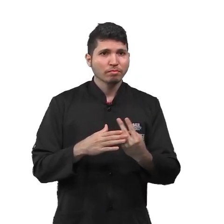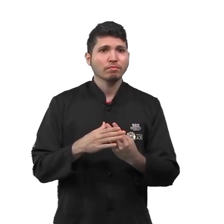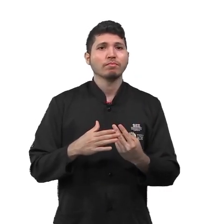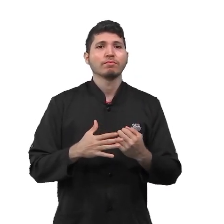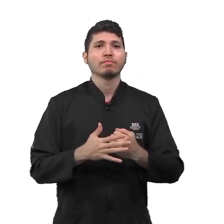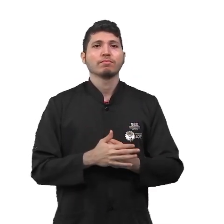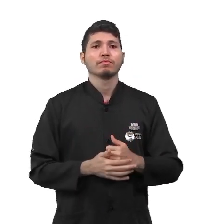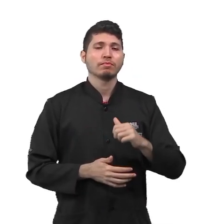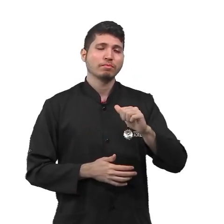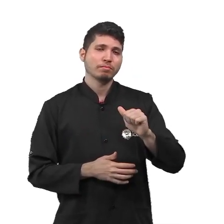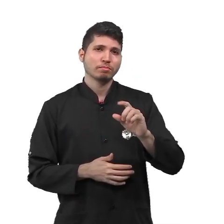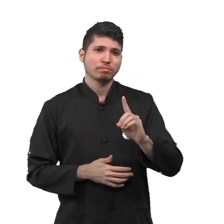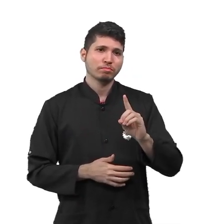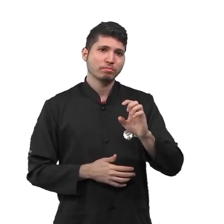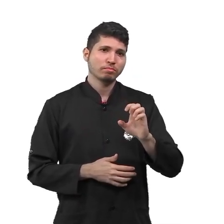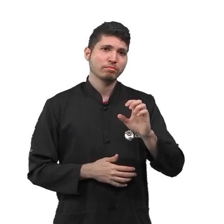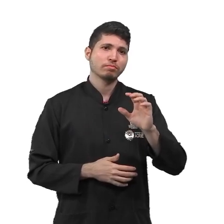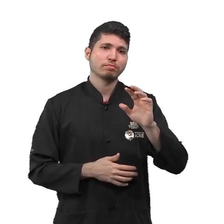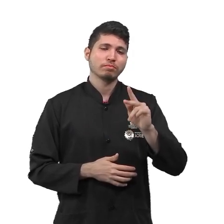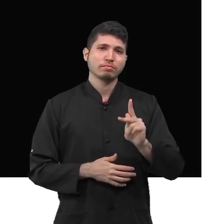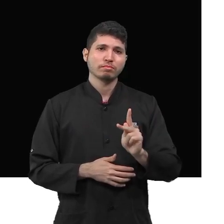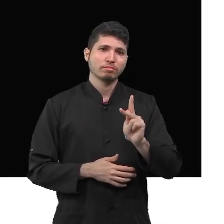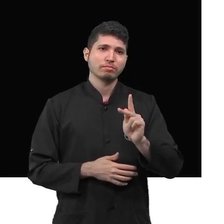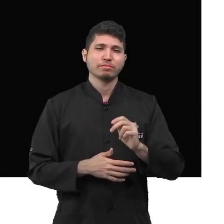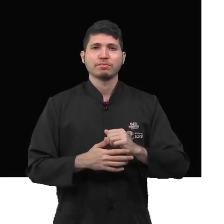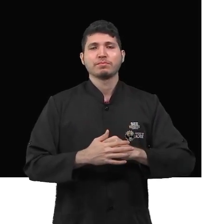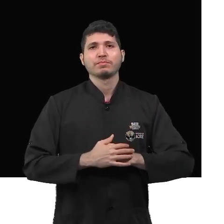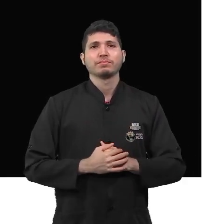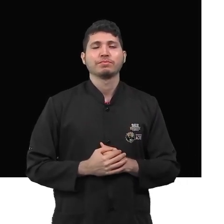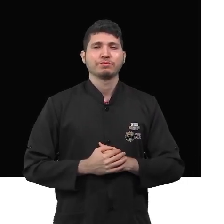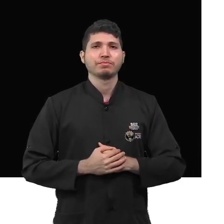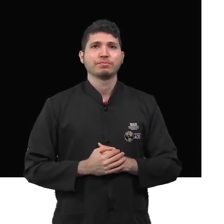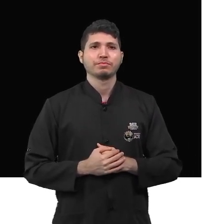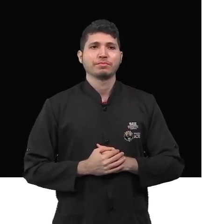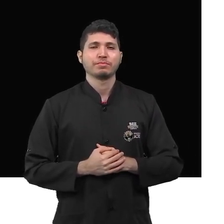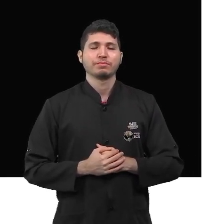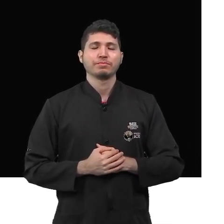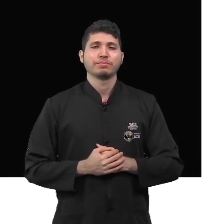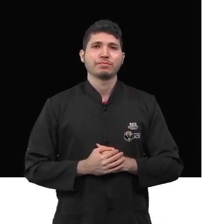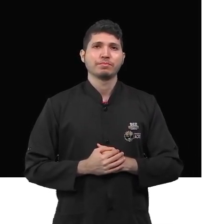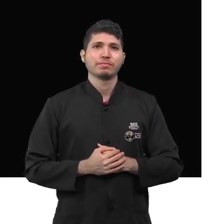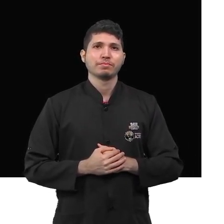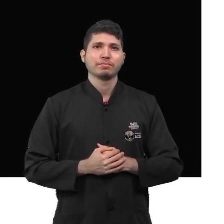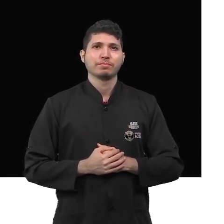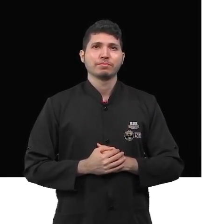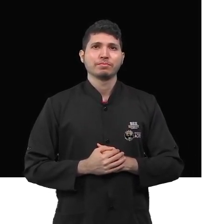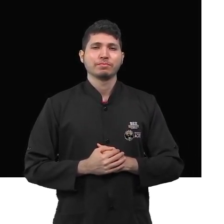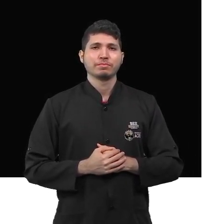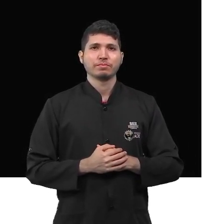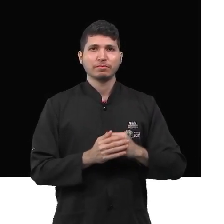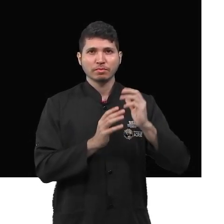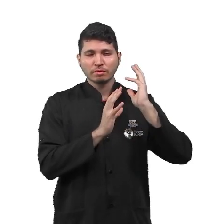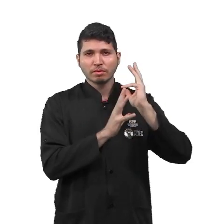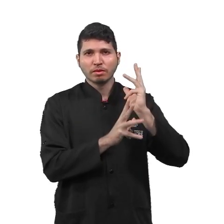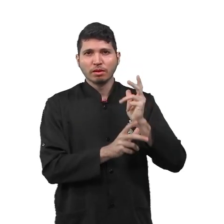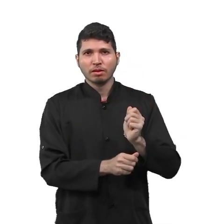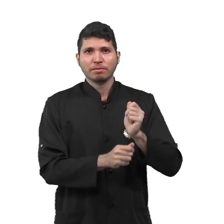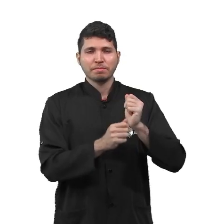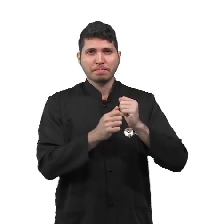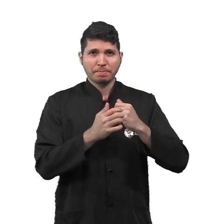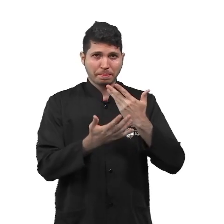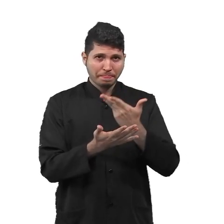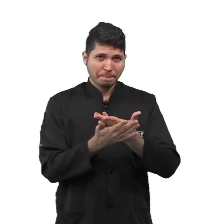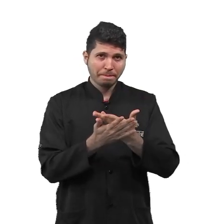A, D, E e a vitamina K. E agora nós vamos para o nosso revisando. Então,